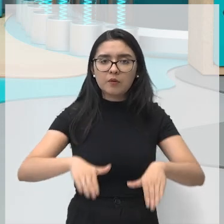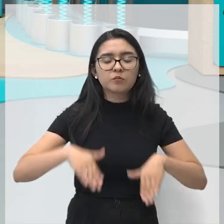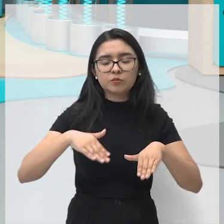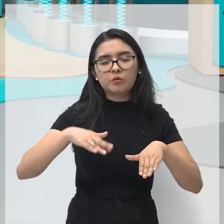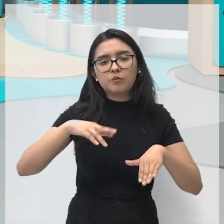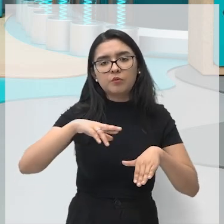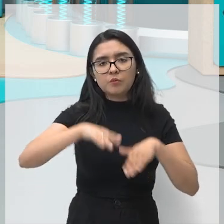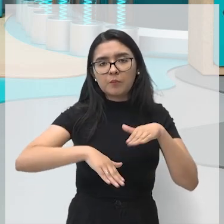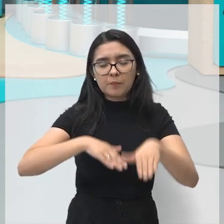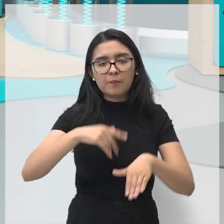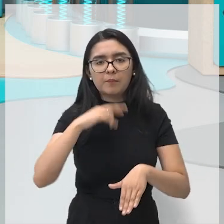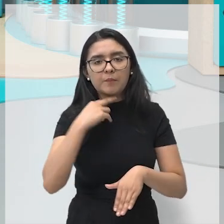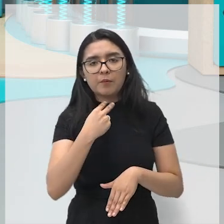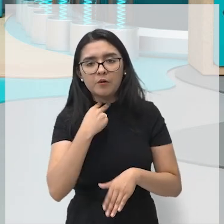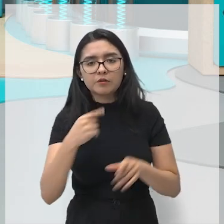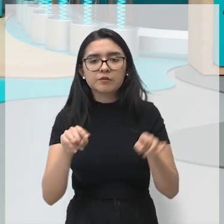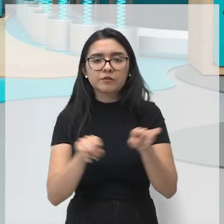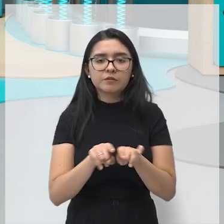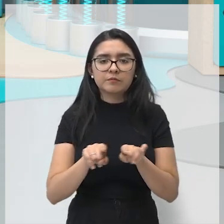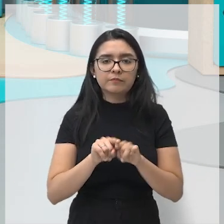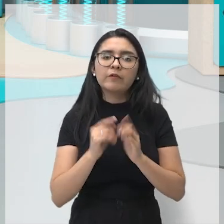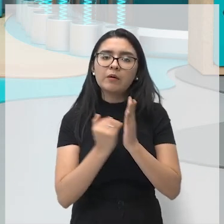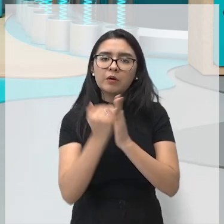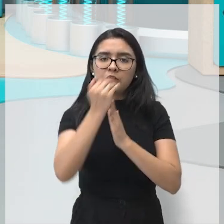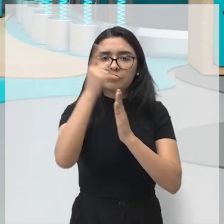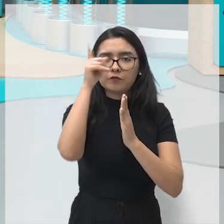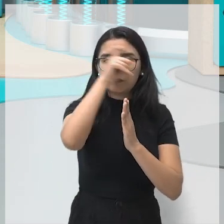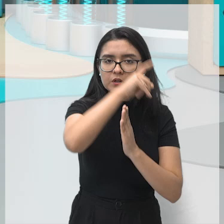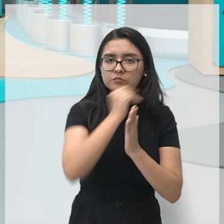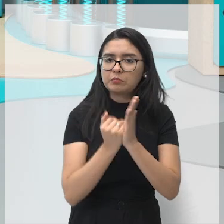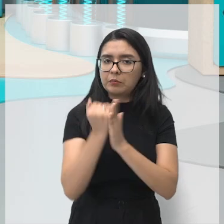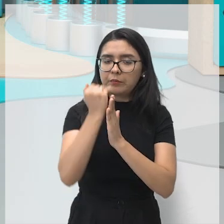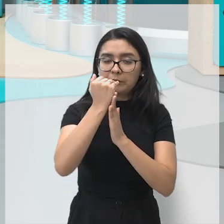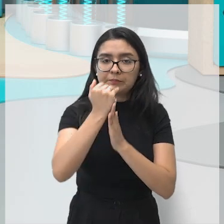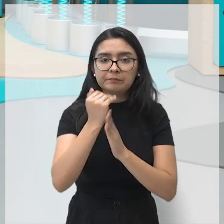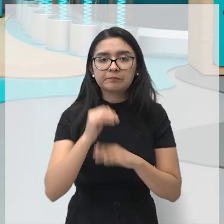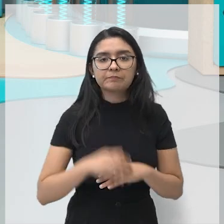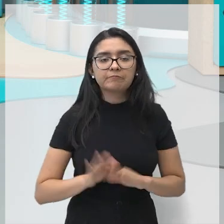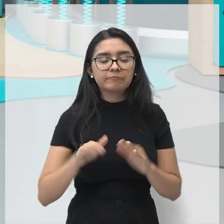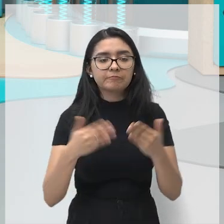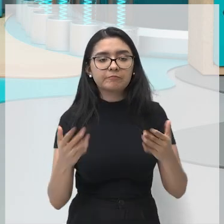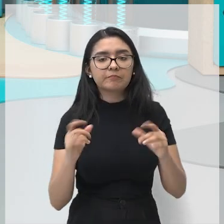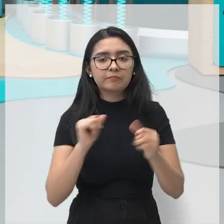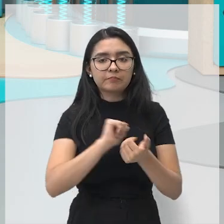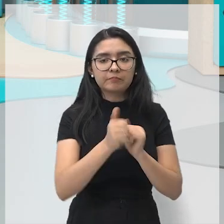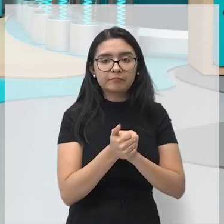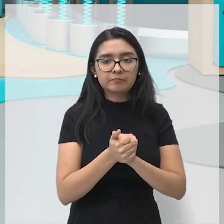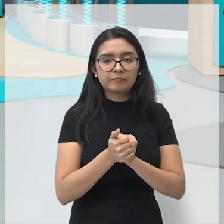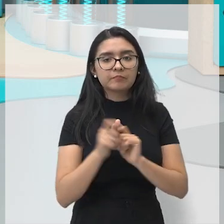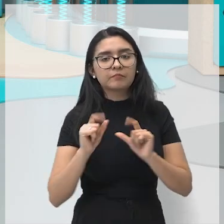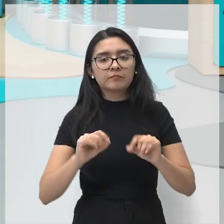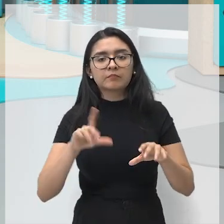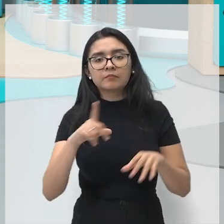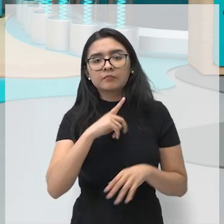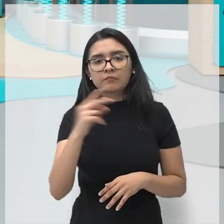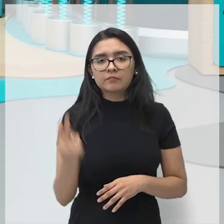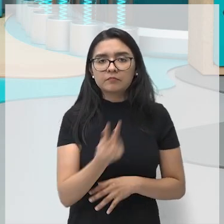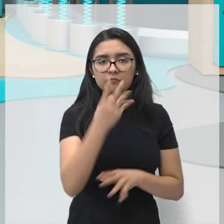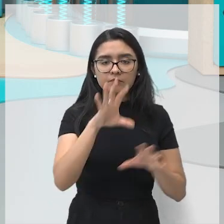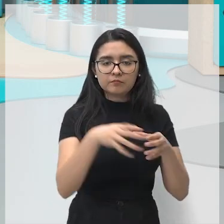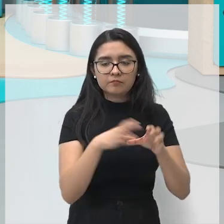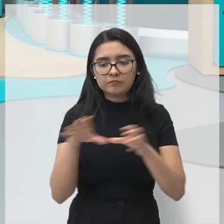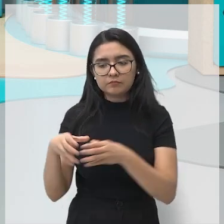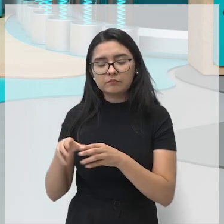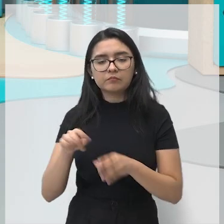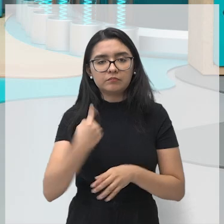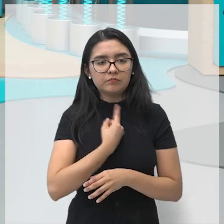ou vão melhorando ali, aumentando os graus de dificuldade. Esse esporte, ele se divide em duas categorias,